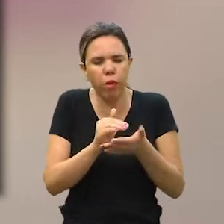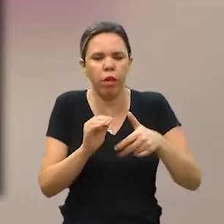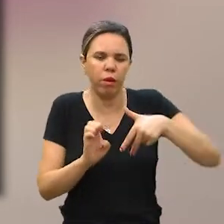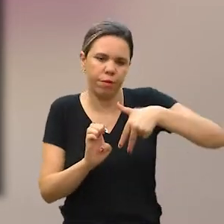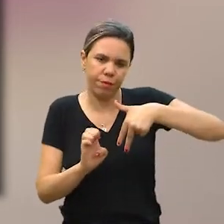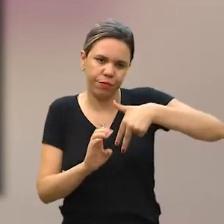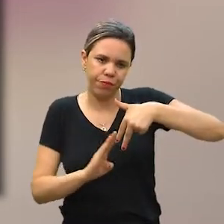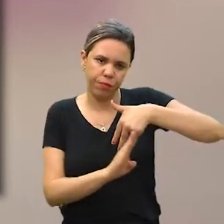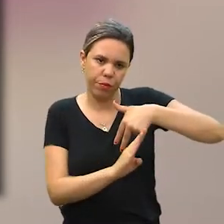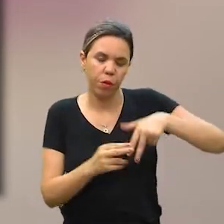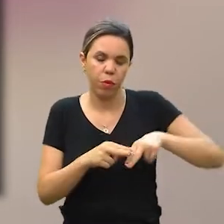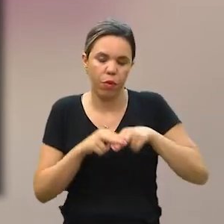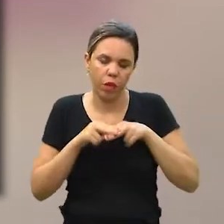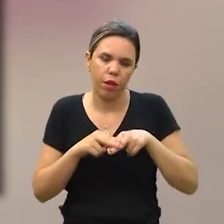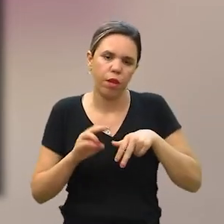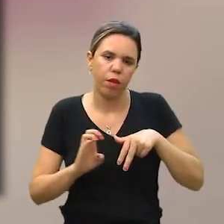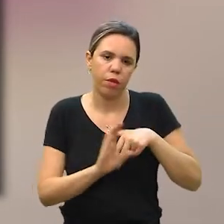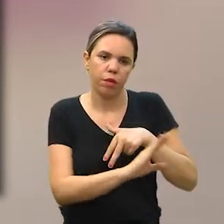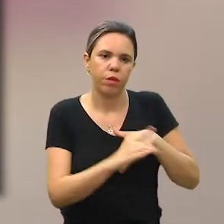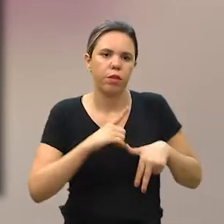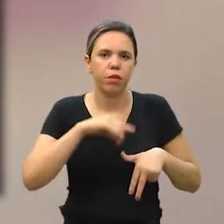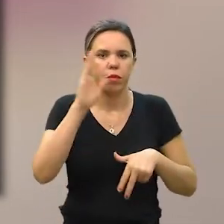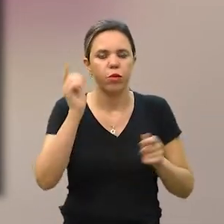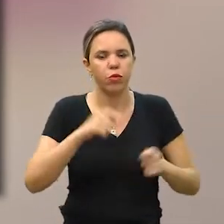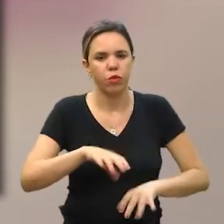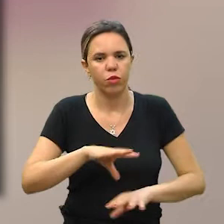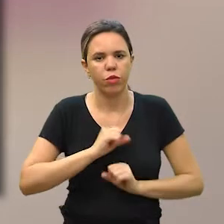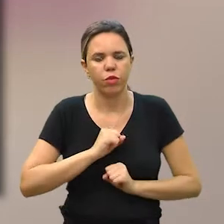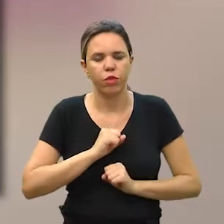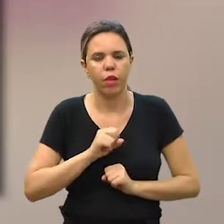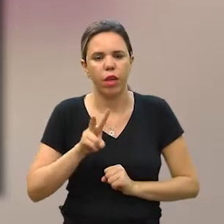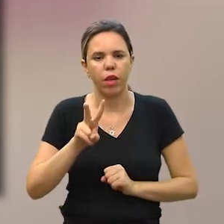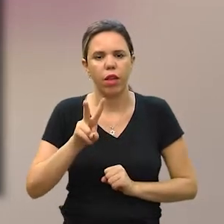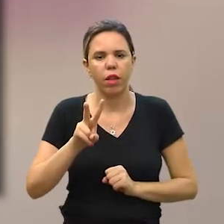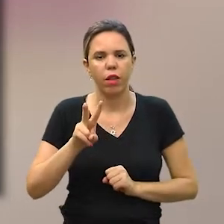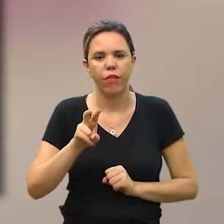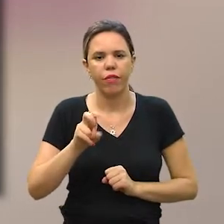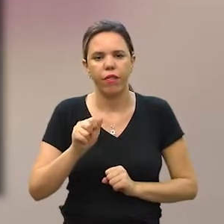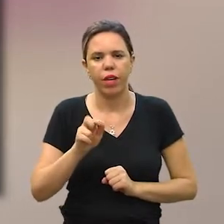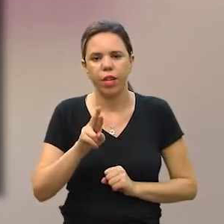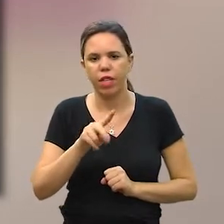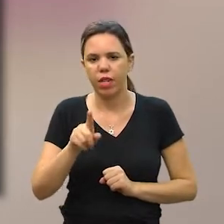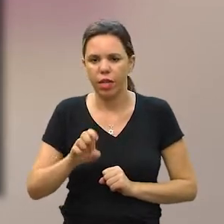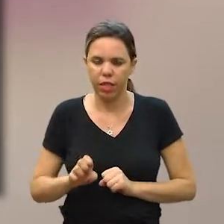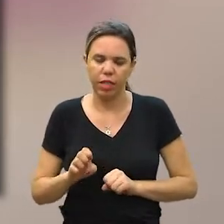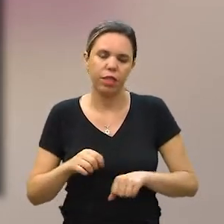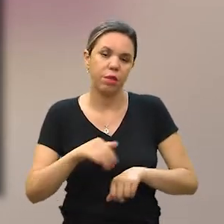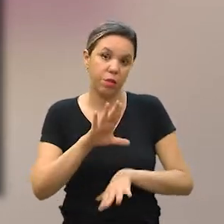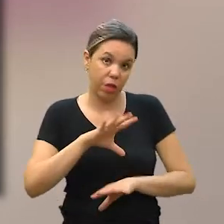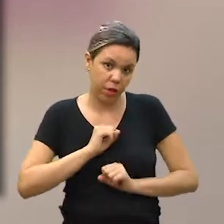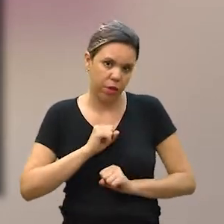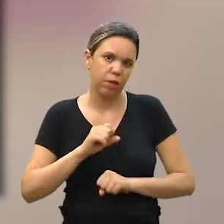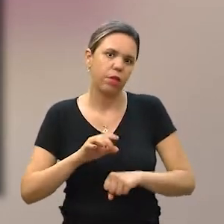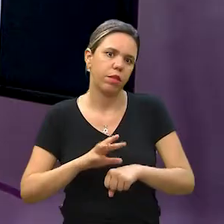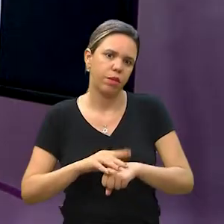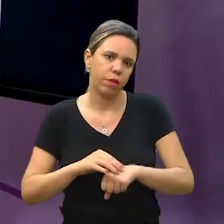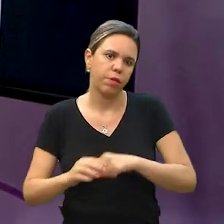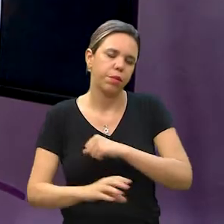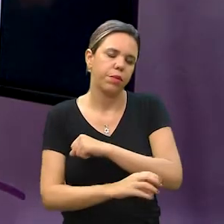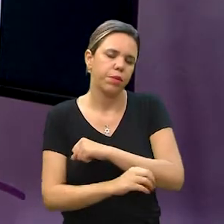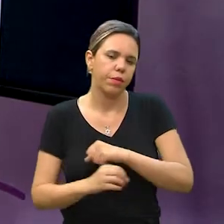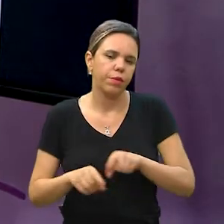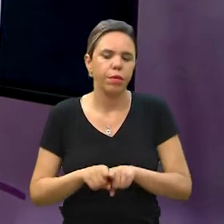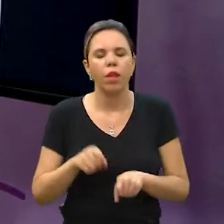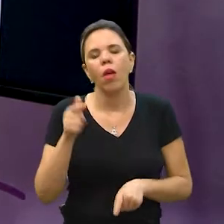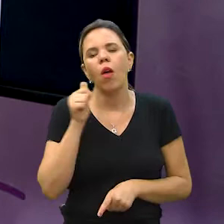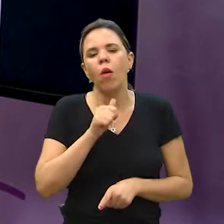lado esquerdo. E por isso, esse lado esquerdo tem mais tendência a ter varizes e, consequentemente, faz mais trombose também. Então,